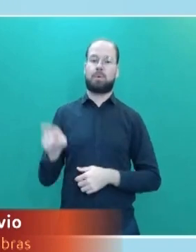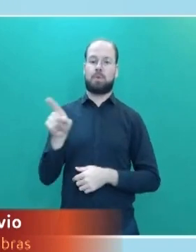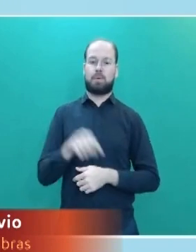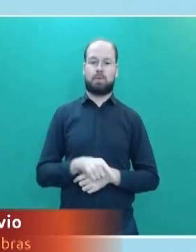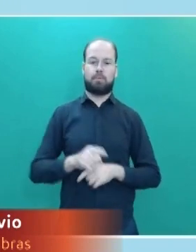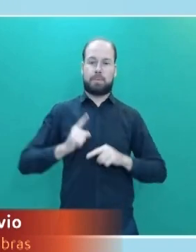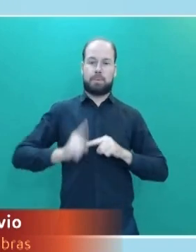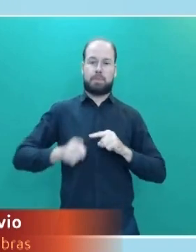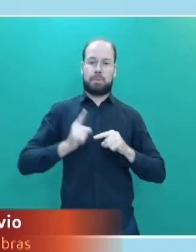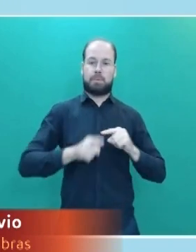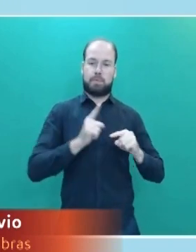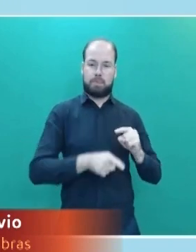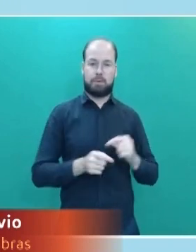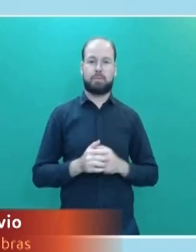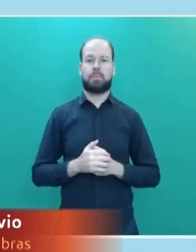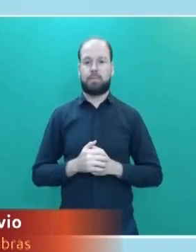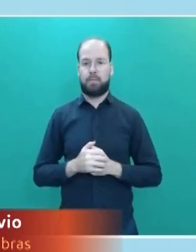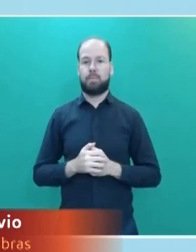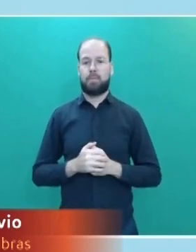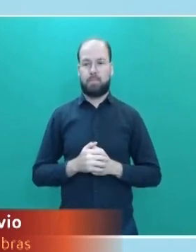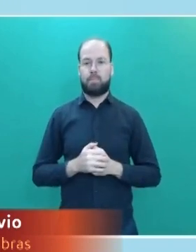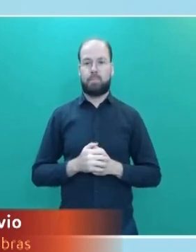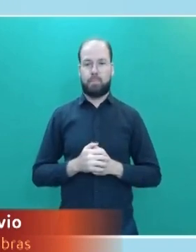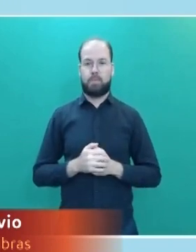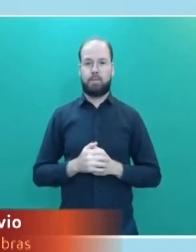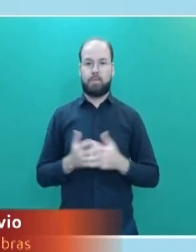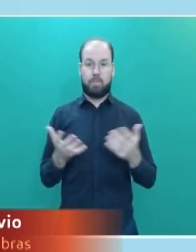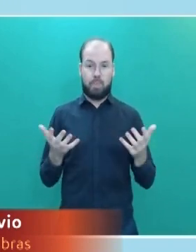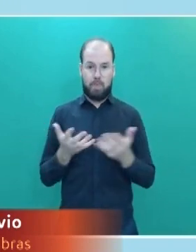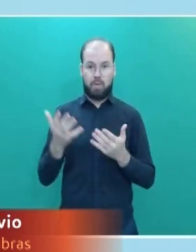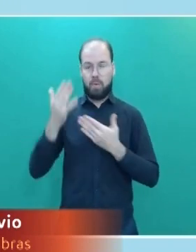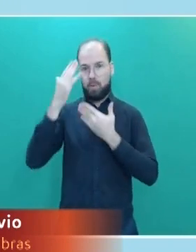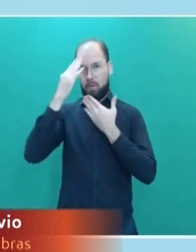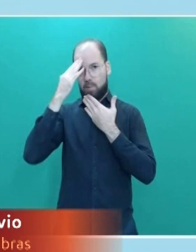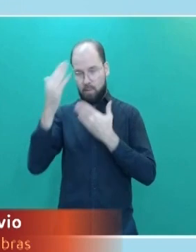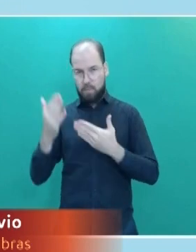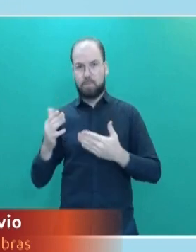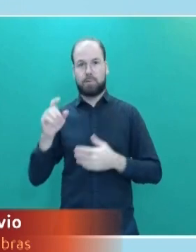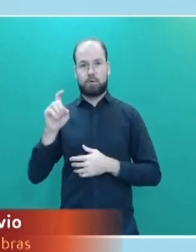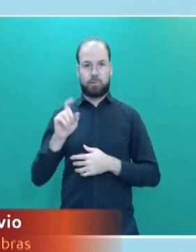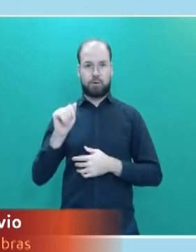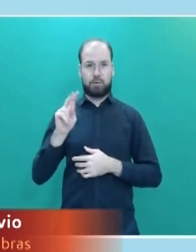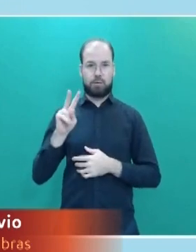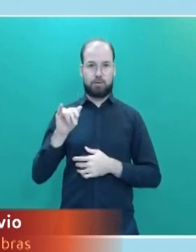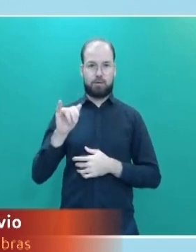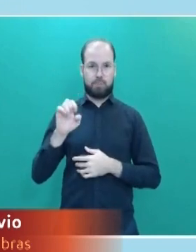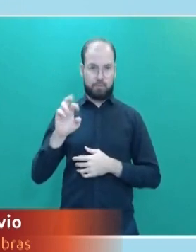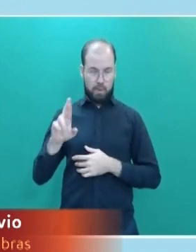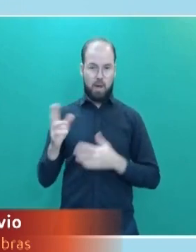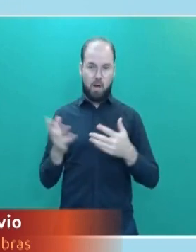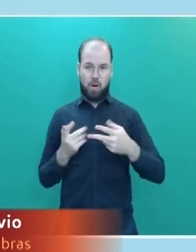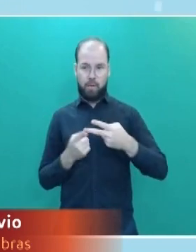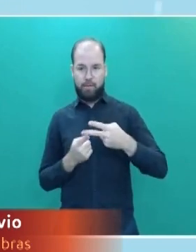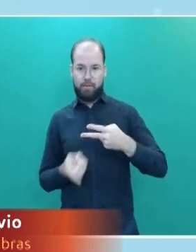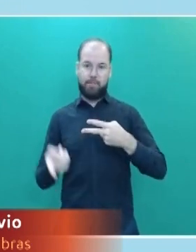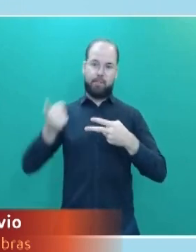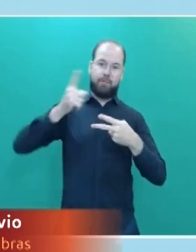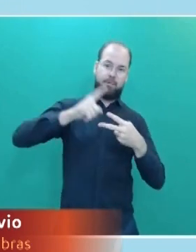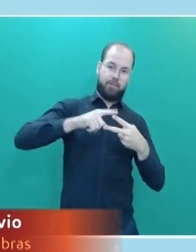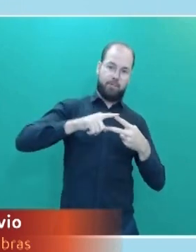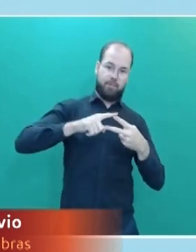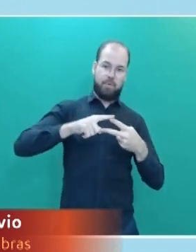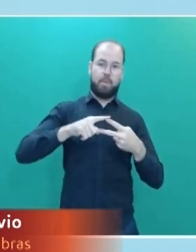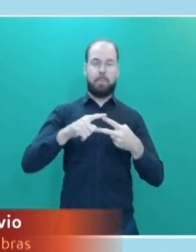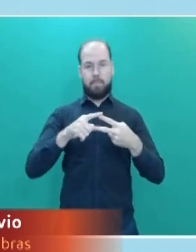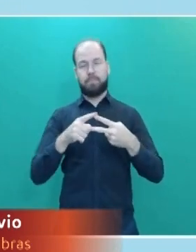impedida. Xavier, agora eu vou cortar você um pouquinho para voltar para a Rosana, para a gente ficar fazendo esse bate-bola aqui. Exatamente. Então,